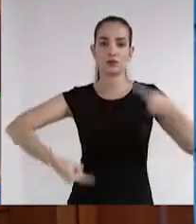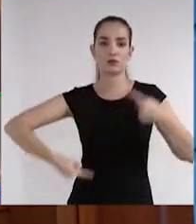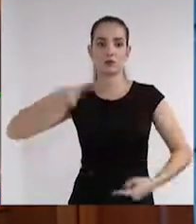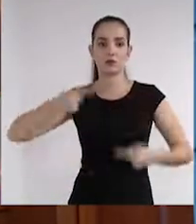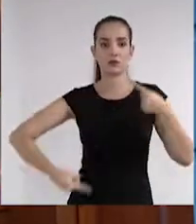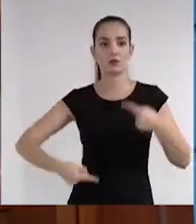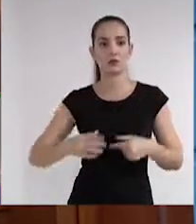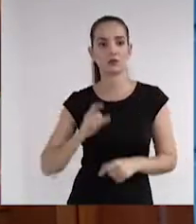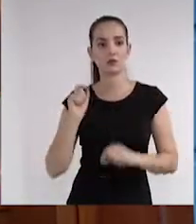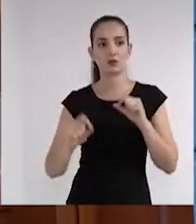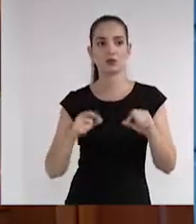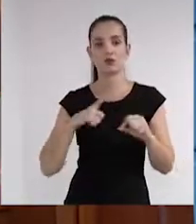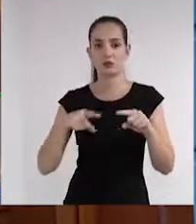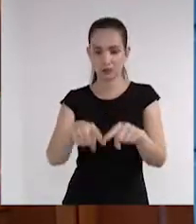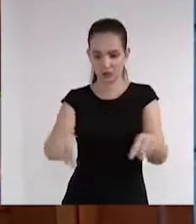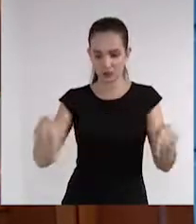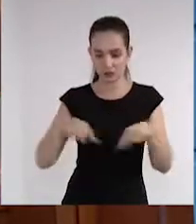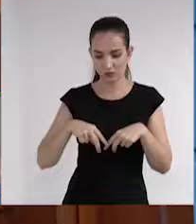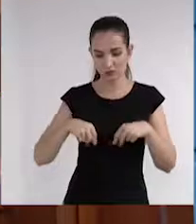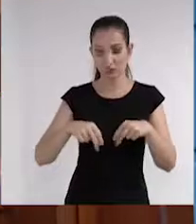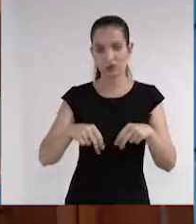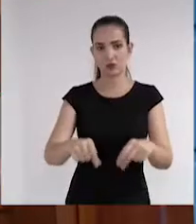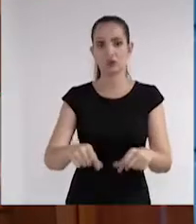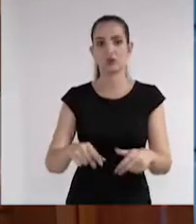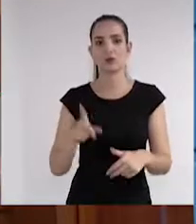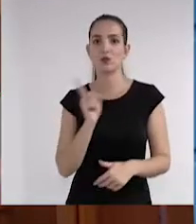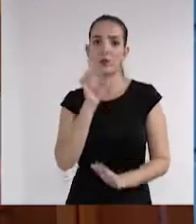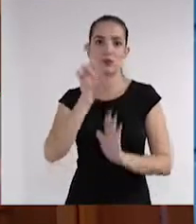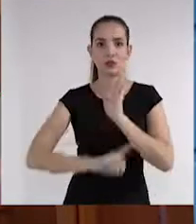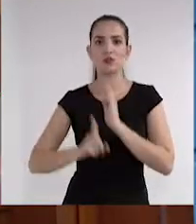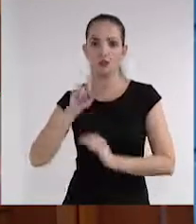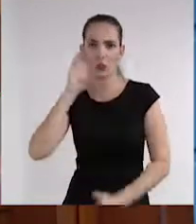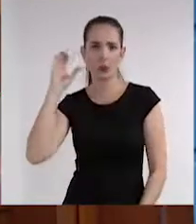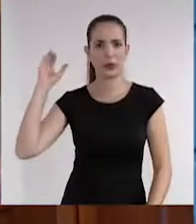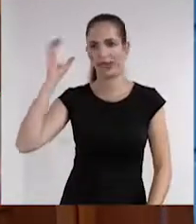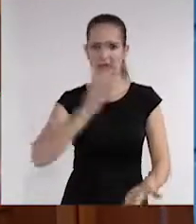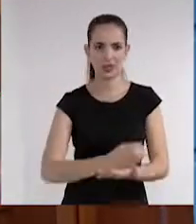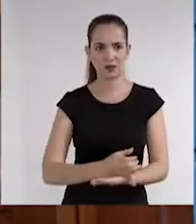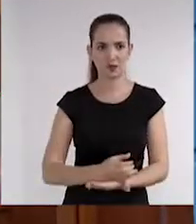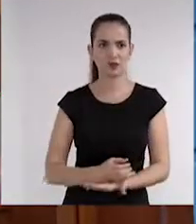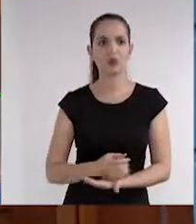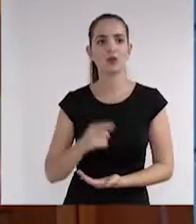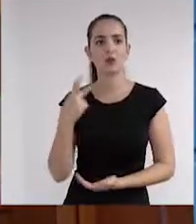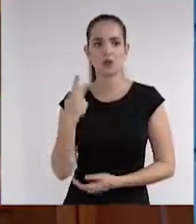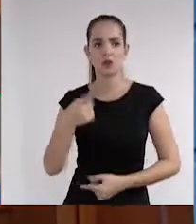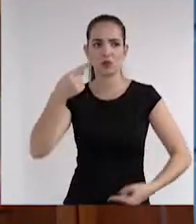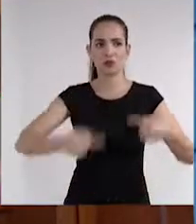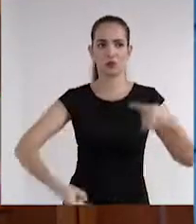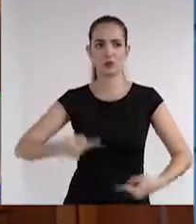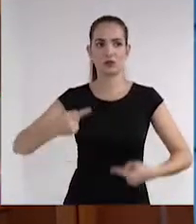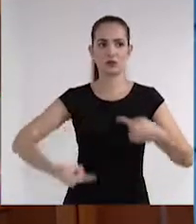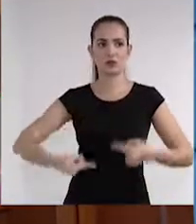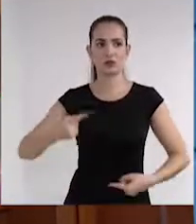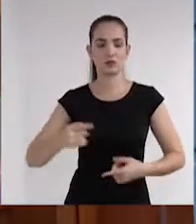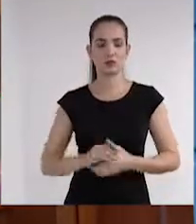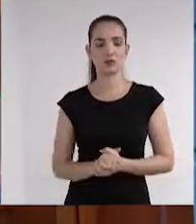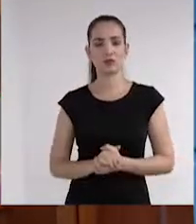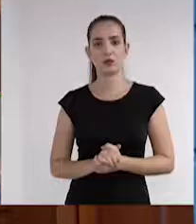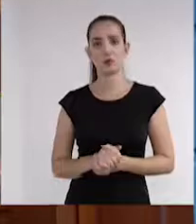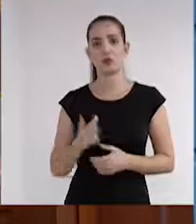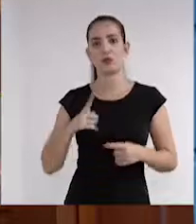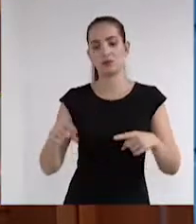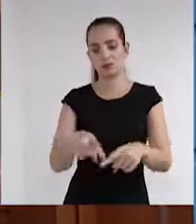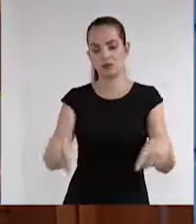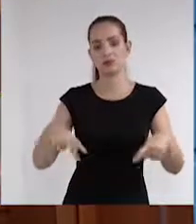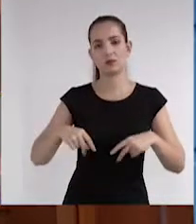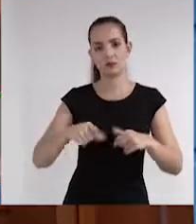se a reforma agrária não fosse um direito, fosse um crime. Eu vejo Vossa Excelência fazer esse debate aqui, como a reforma agrária fosse um